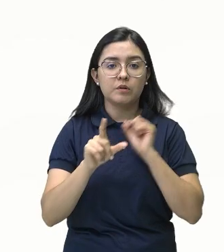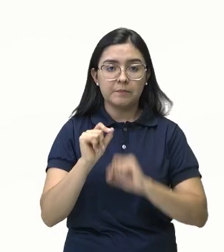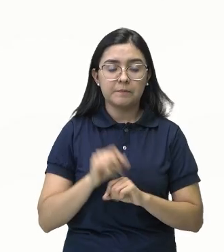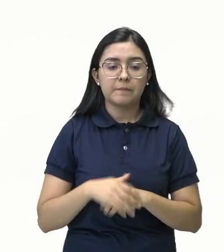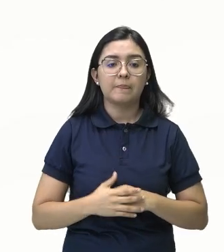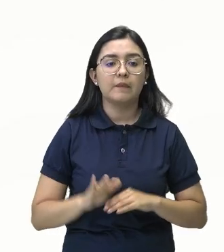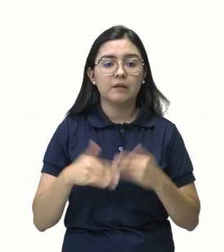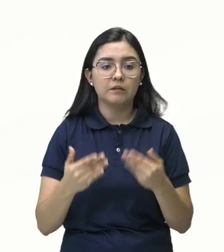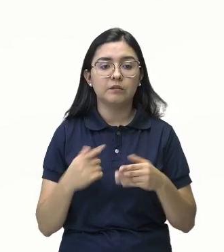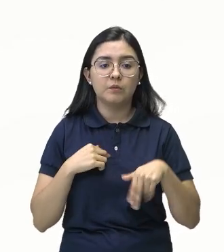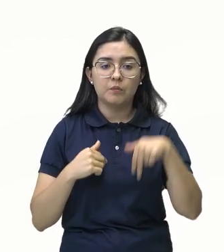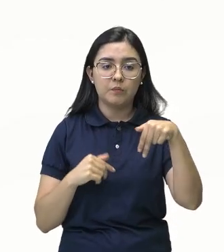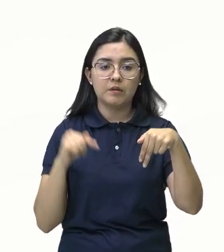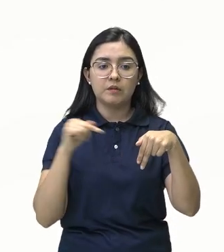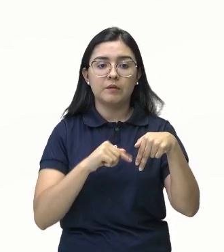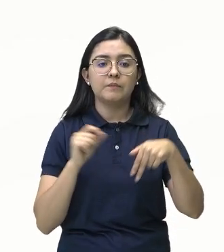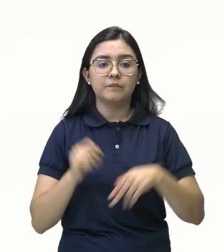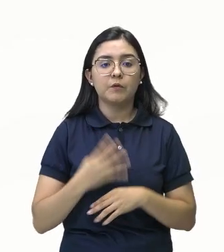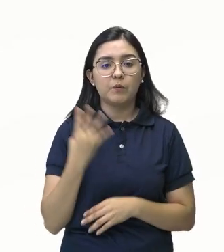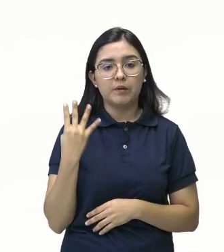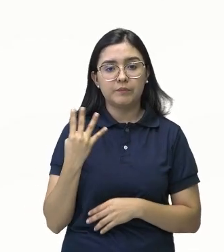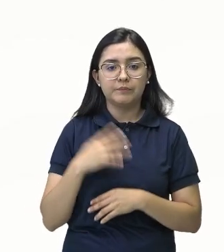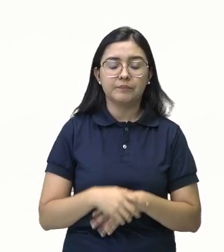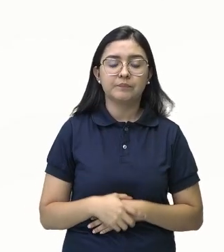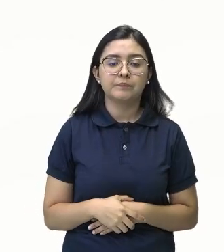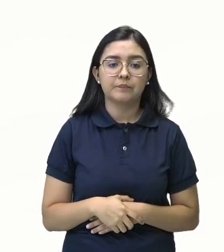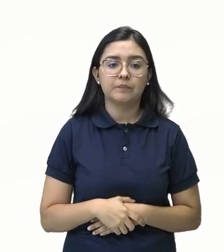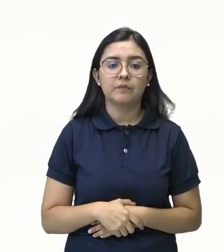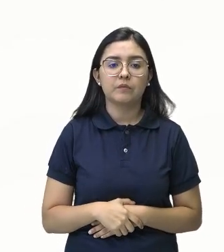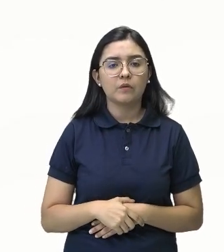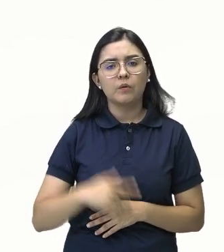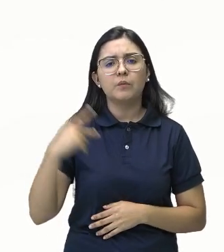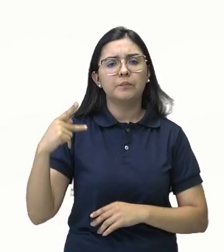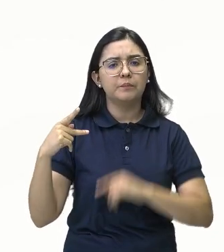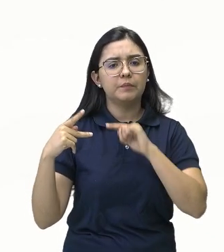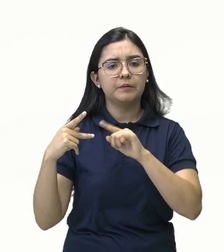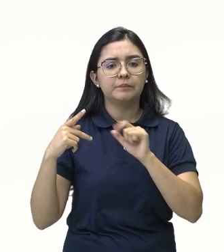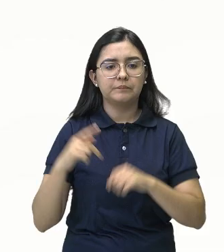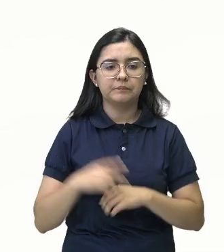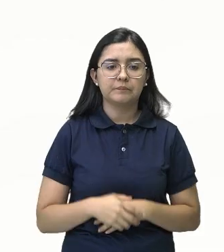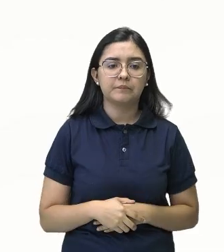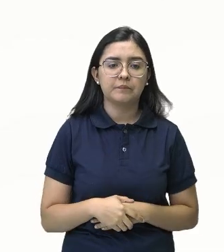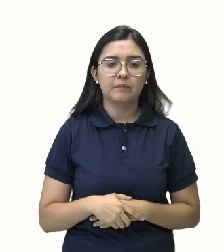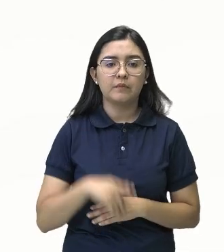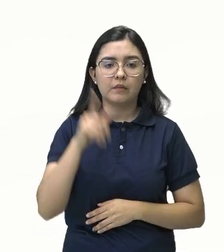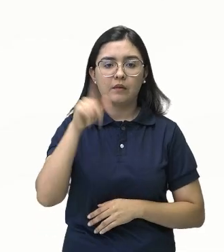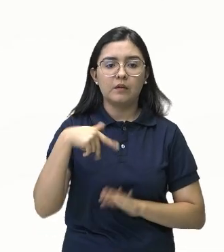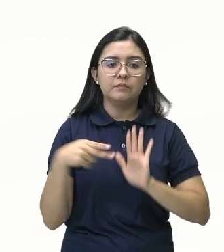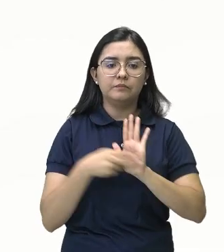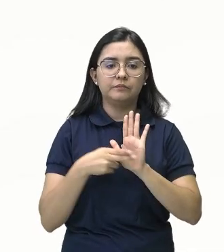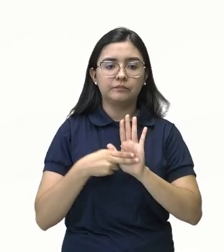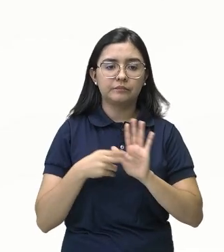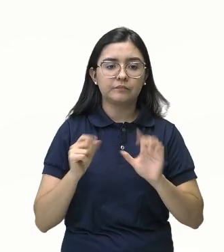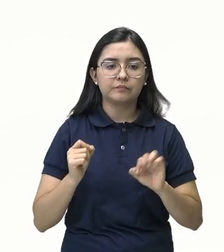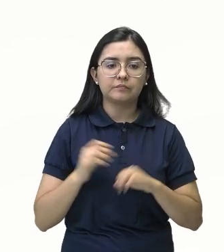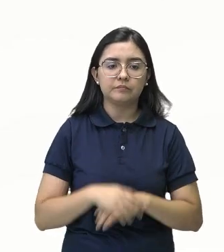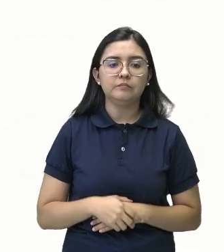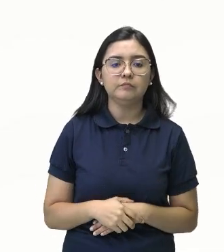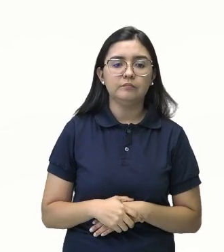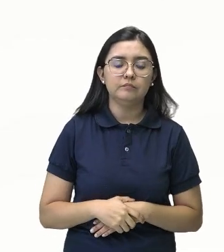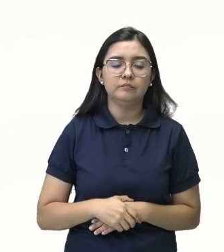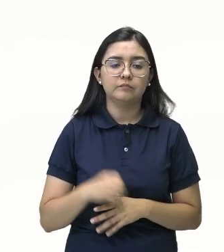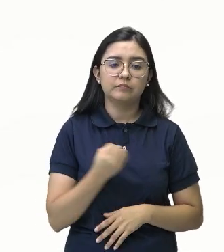Então, nosso N aqui vai ser 4. E quem será o nosso P? Nosso P vai ser a